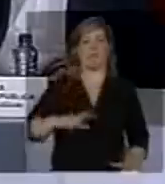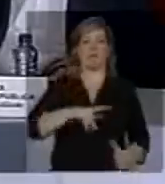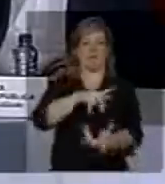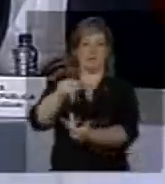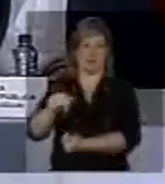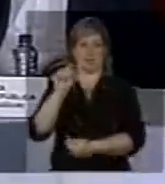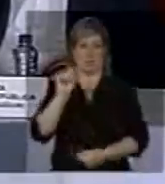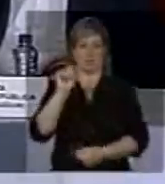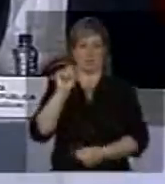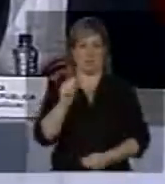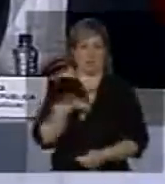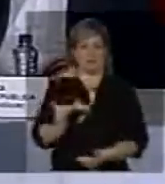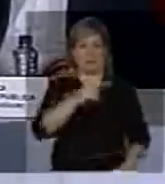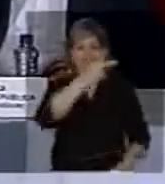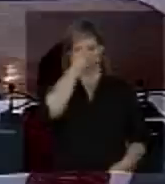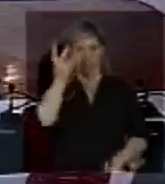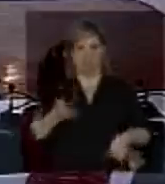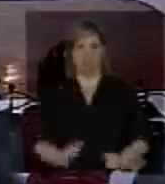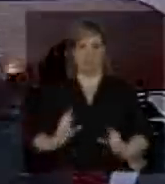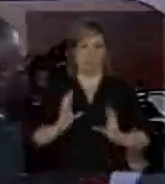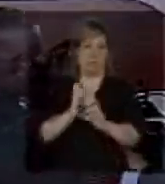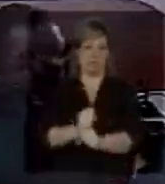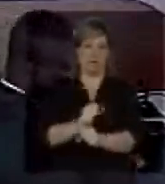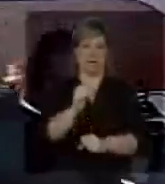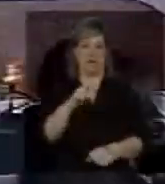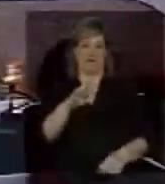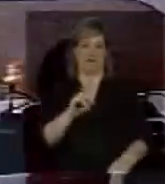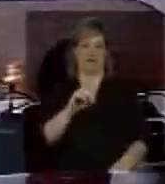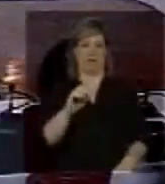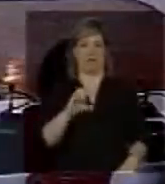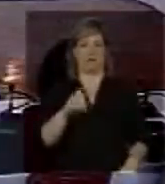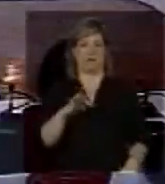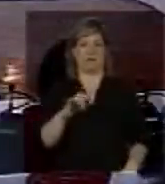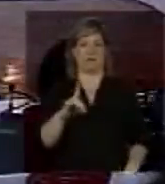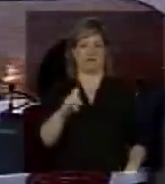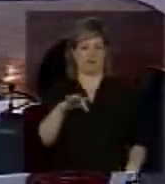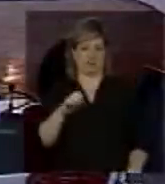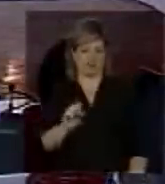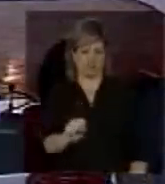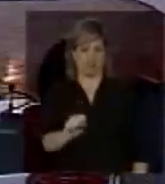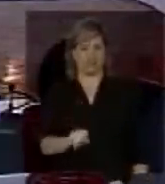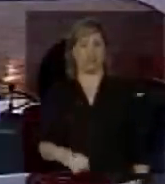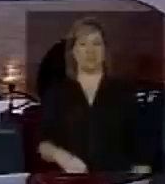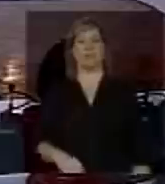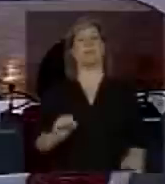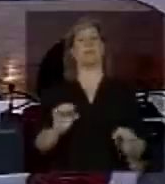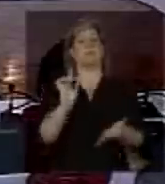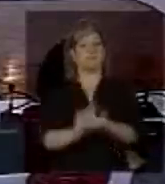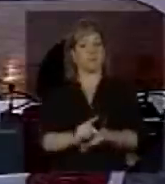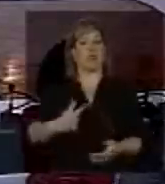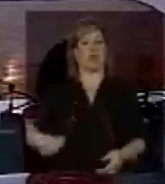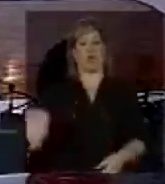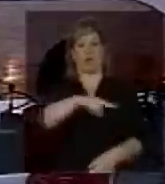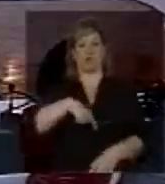internacional dos afr dependentes sem sombra de dúvida nossos países são